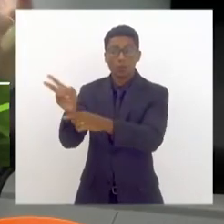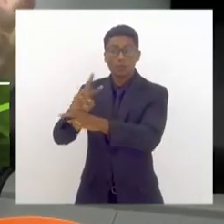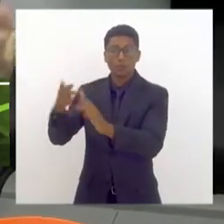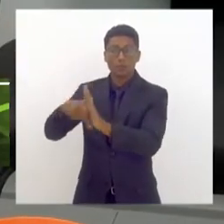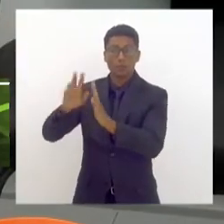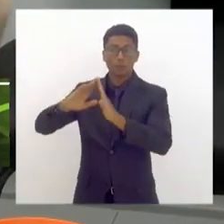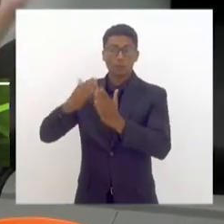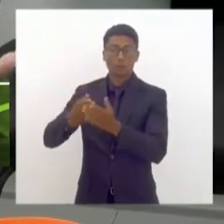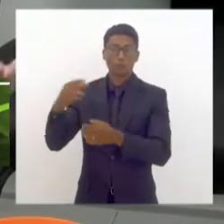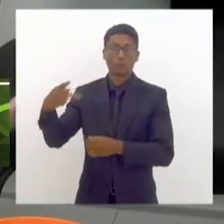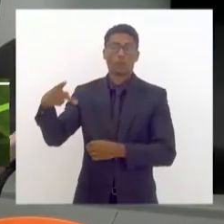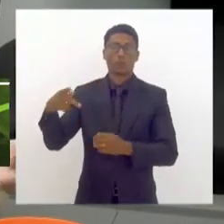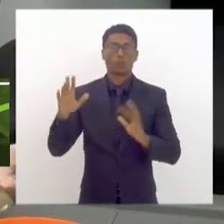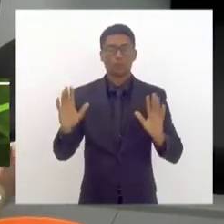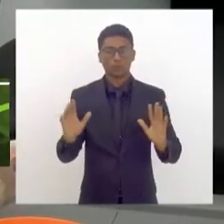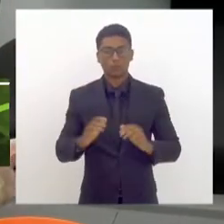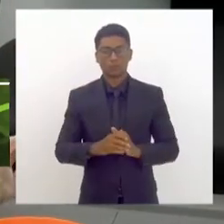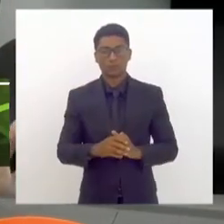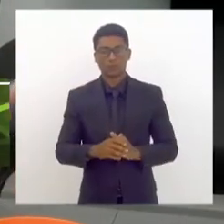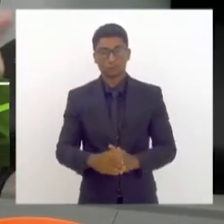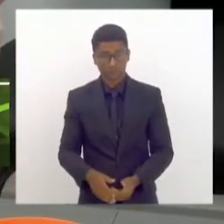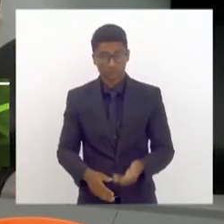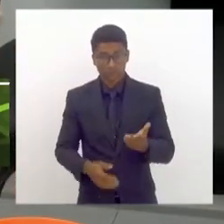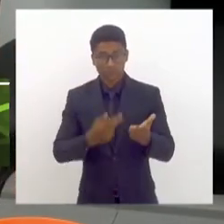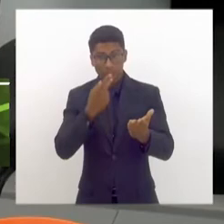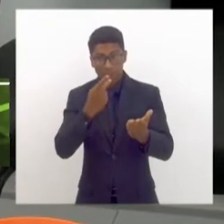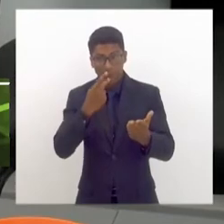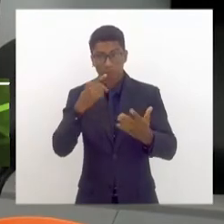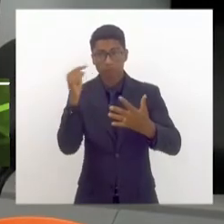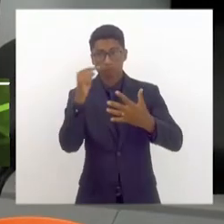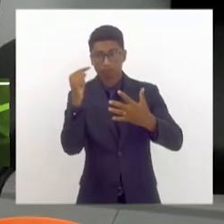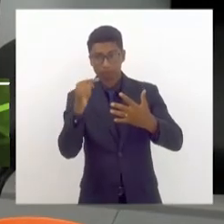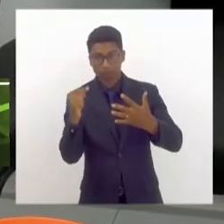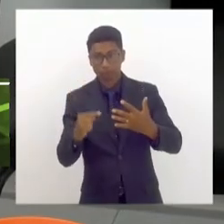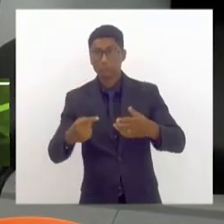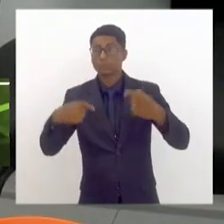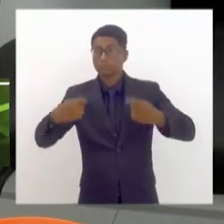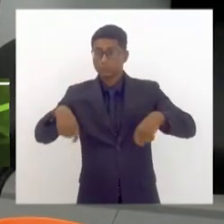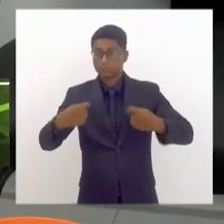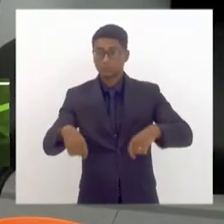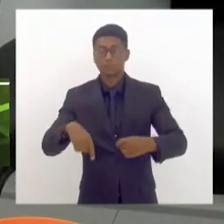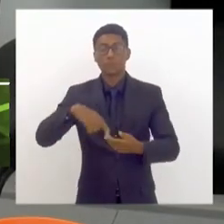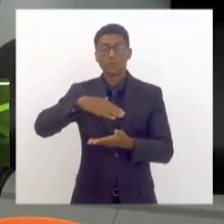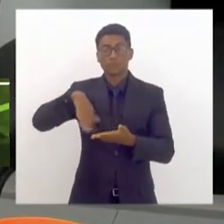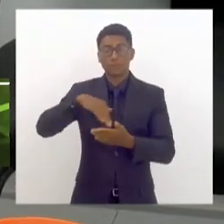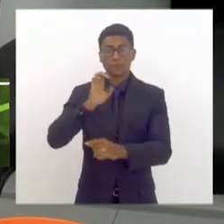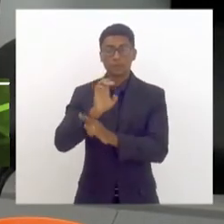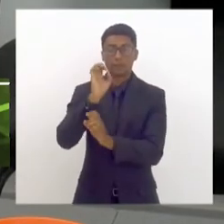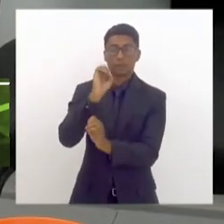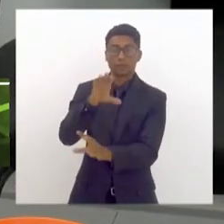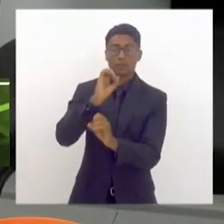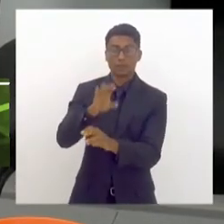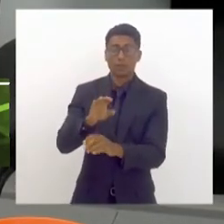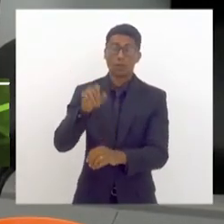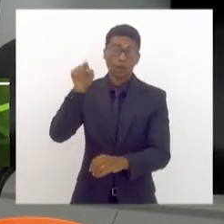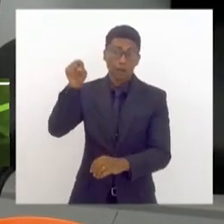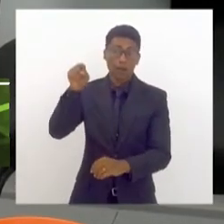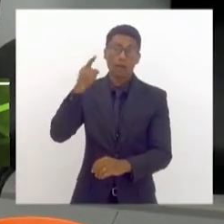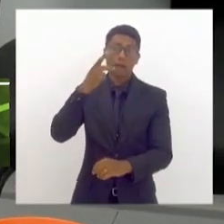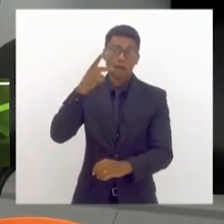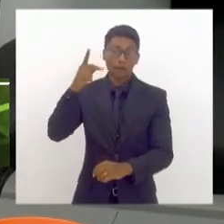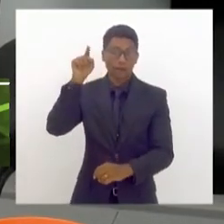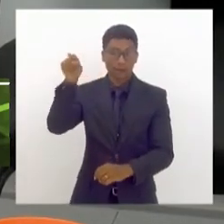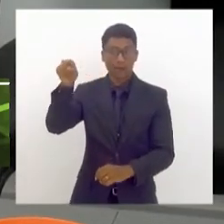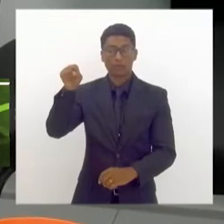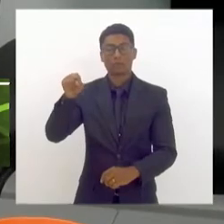de coisas... da sua fala, inclusive, elas precisam ser dirigidas à Secretaria de Estado de Educação, é função da Secretaria.